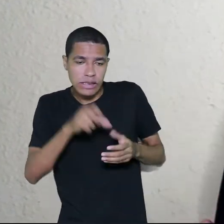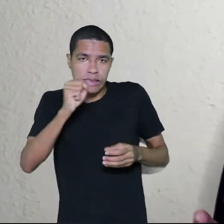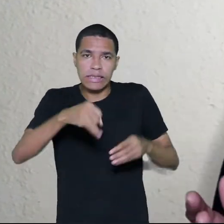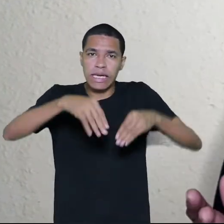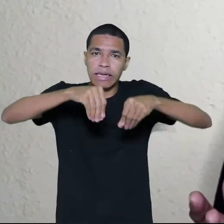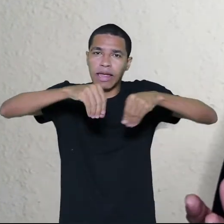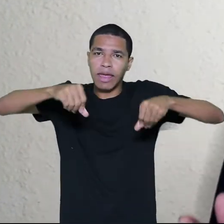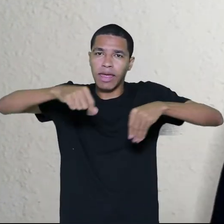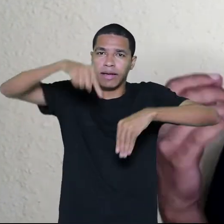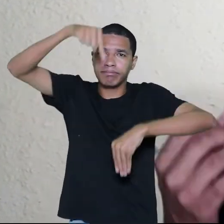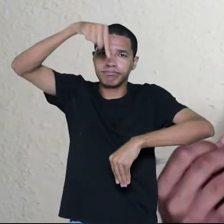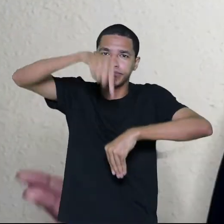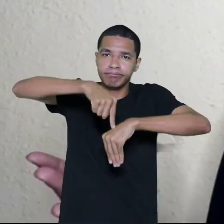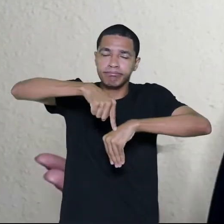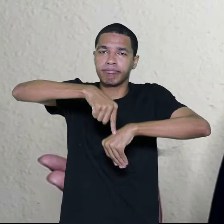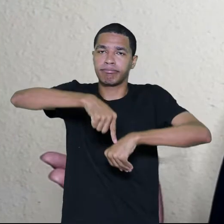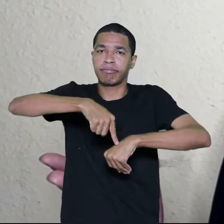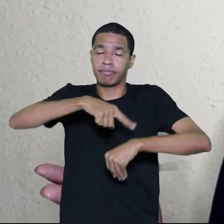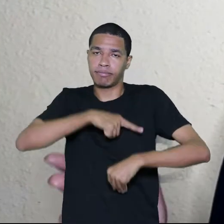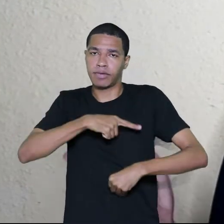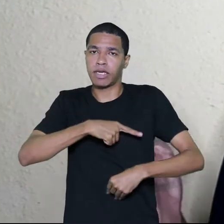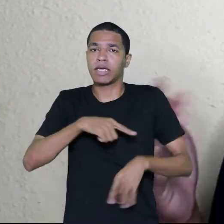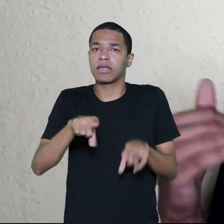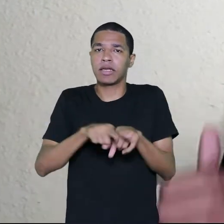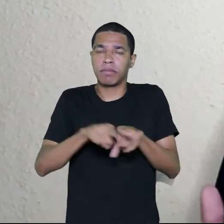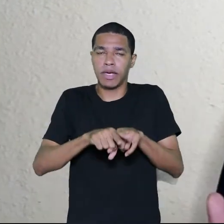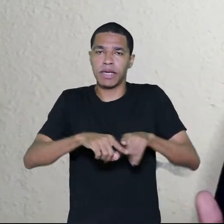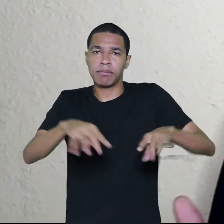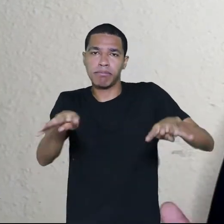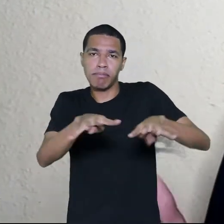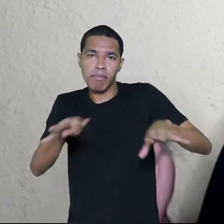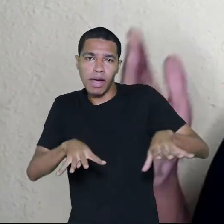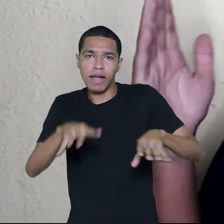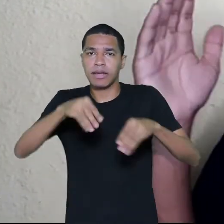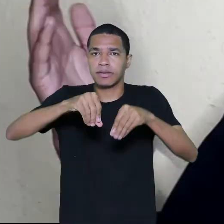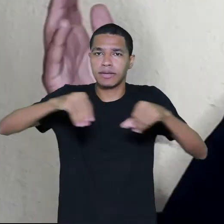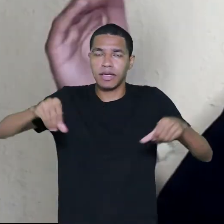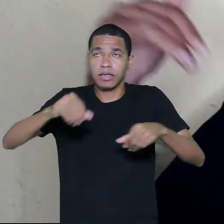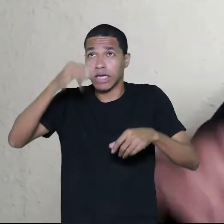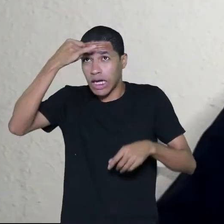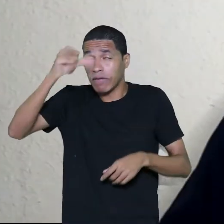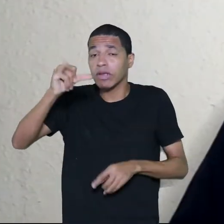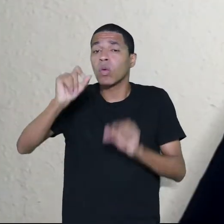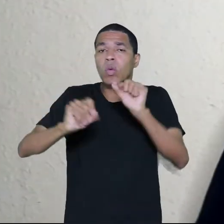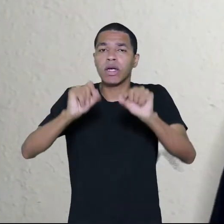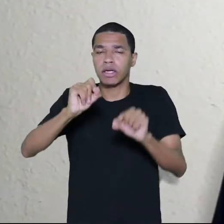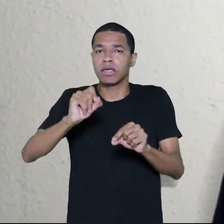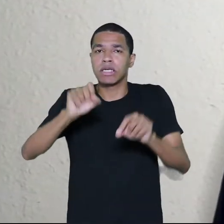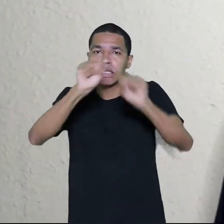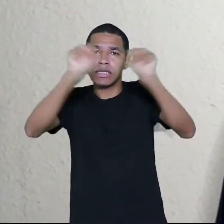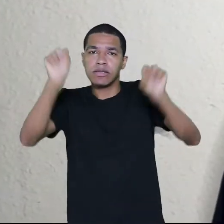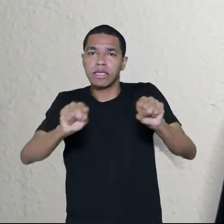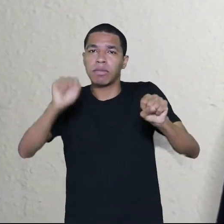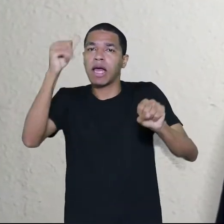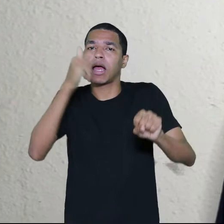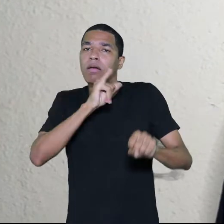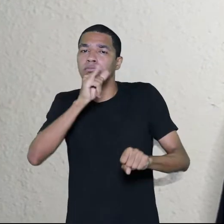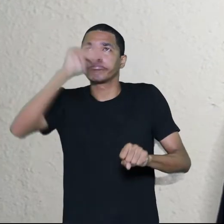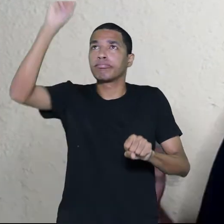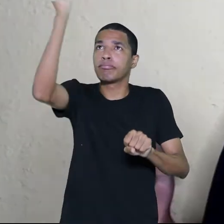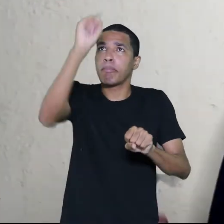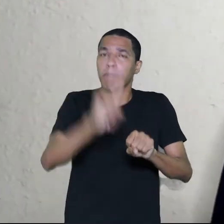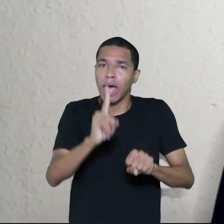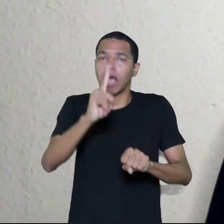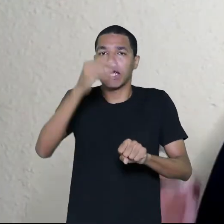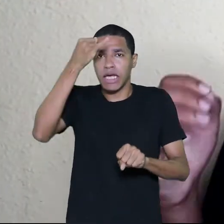os aterramentos elétricos e as malhas de terra, para verificar que não caia nenhum raio sobre o sistema enquanto esteja se